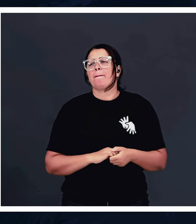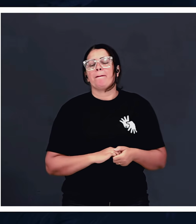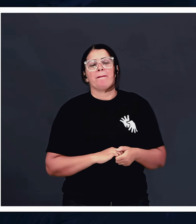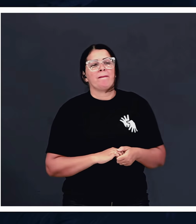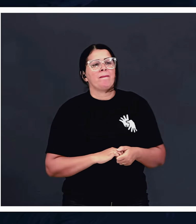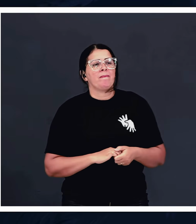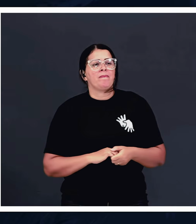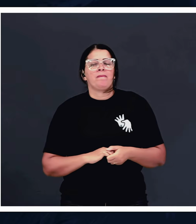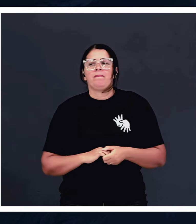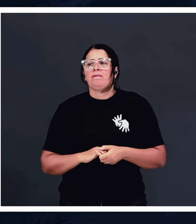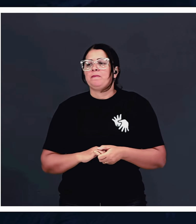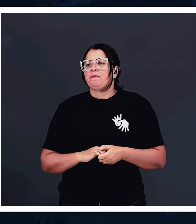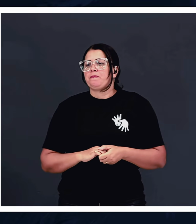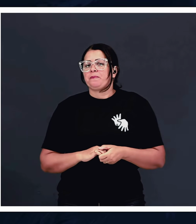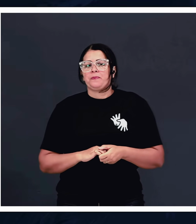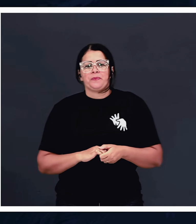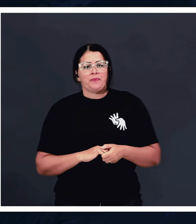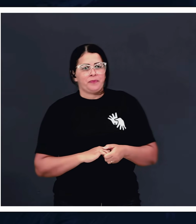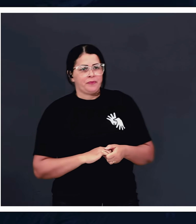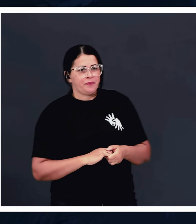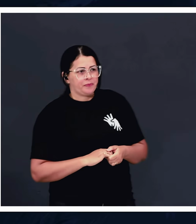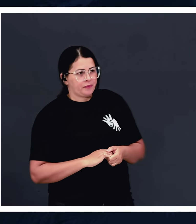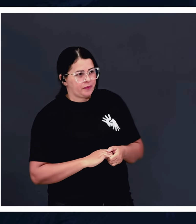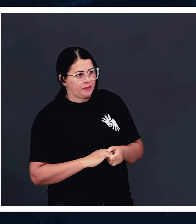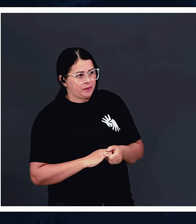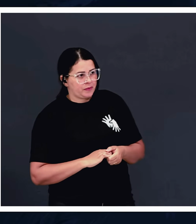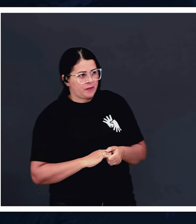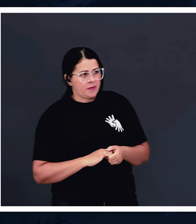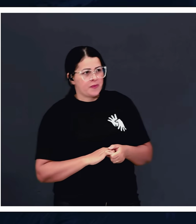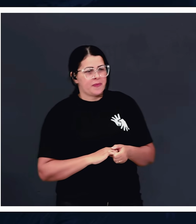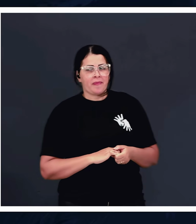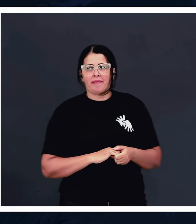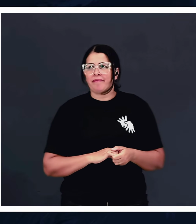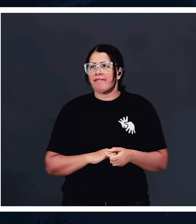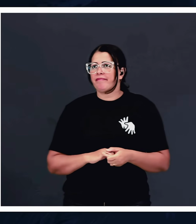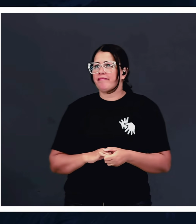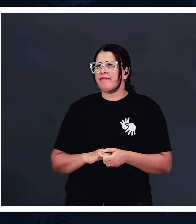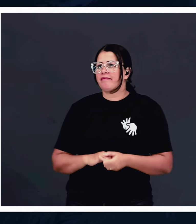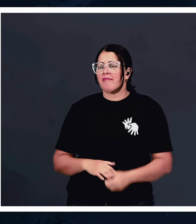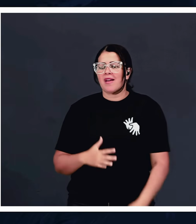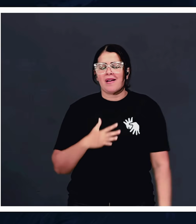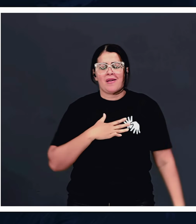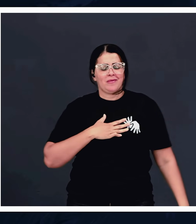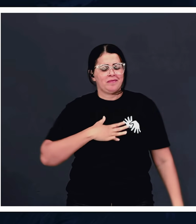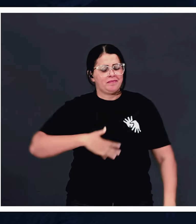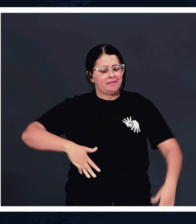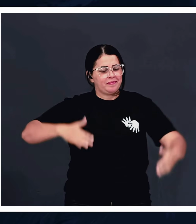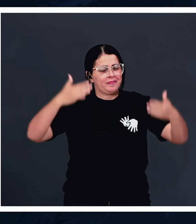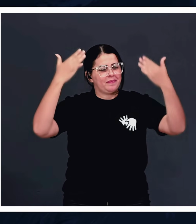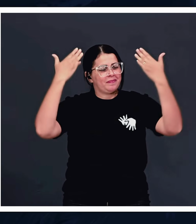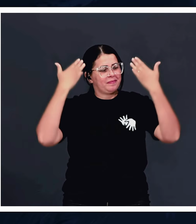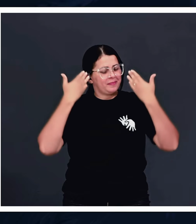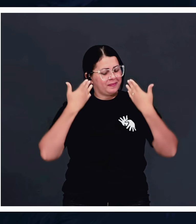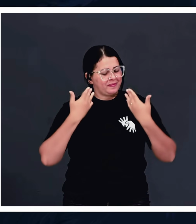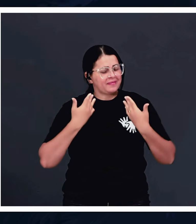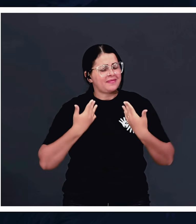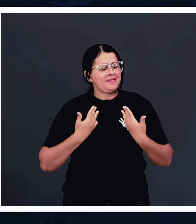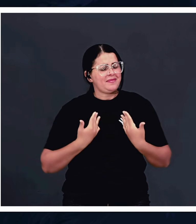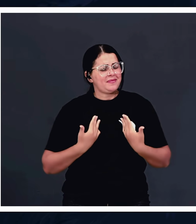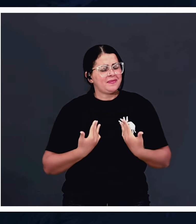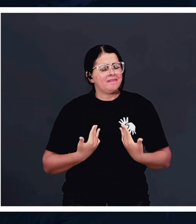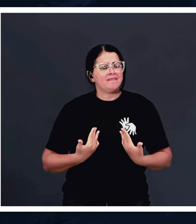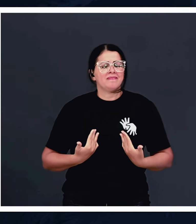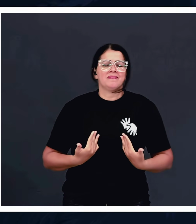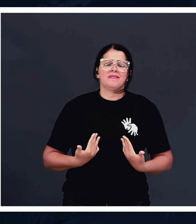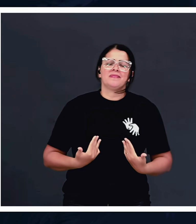Louvado seja o Teu nome, Senhor. Obrigado.